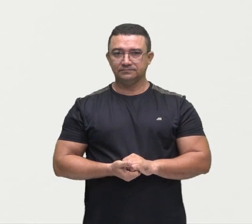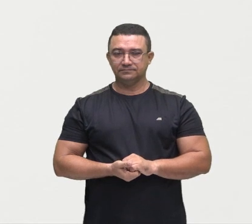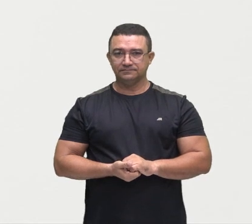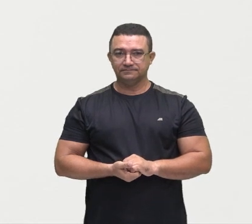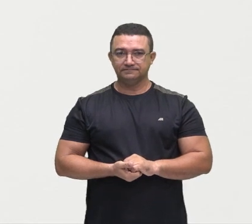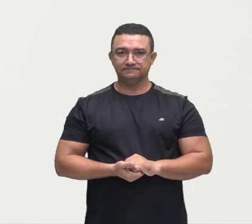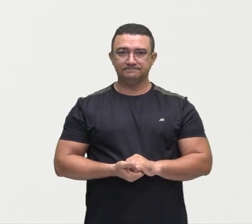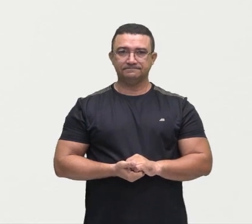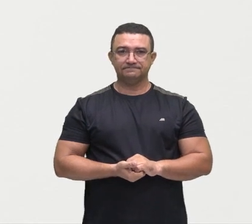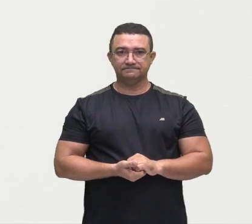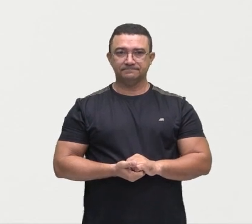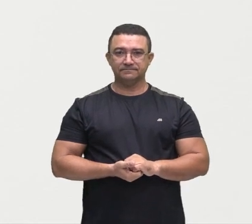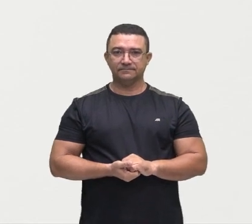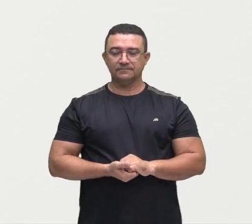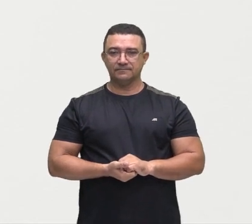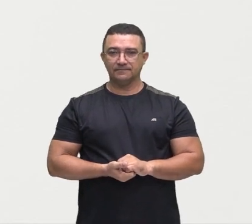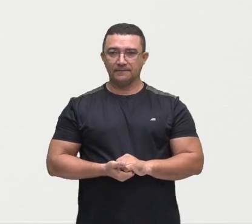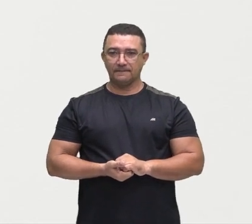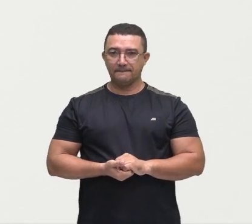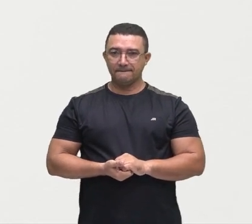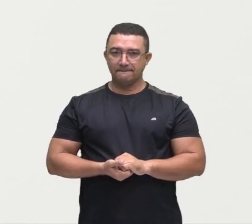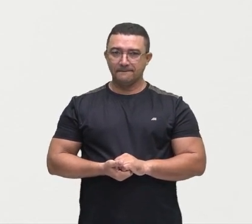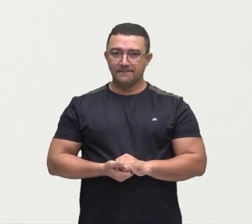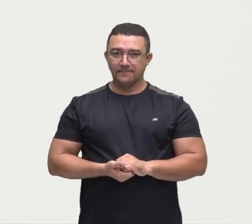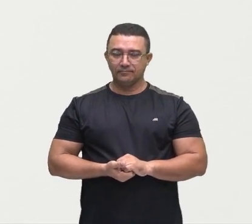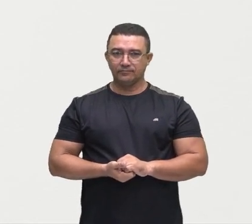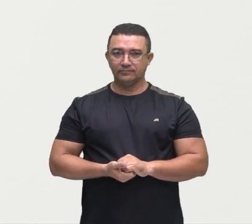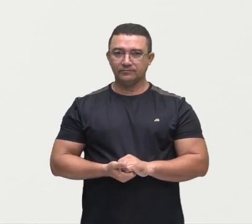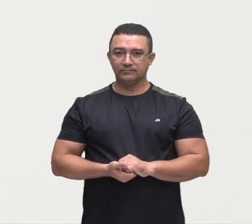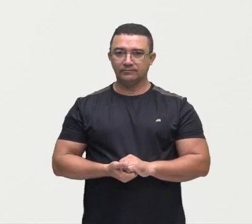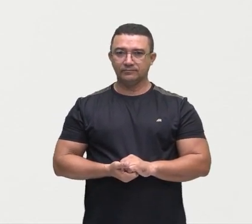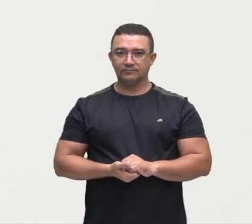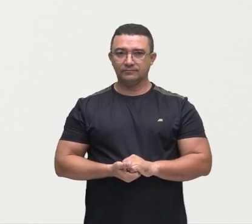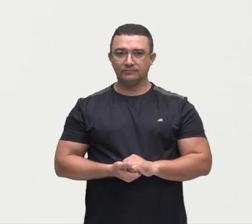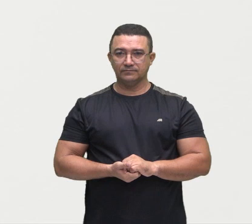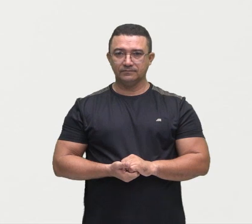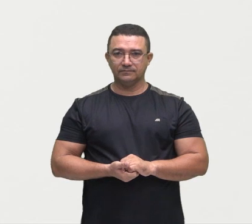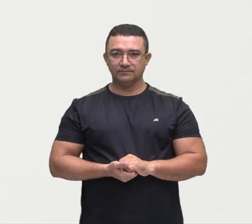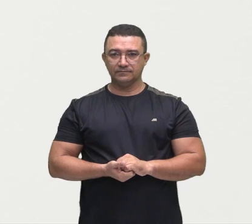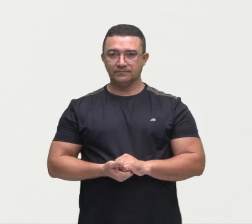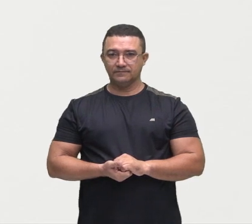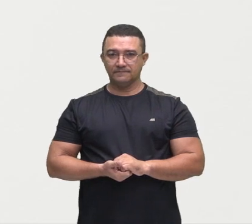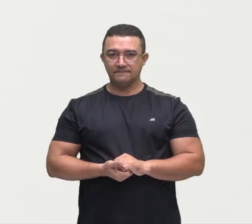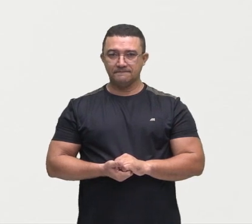meus queridos, então vou deixar vocês aqui rapidamente com os dois